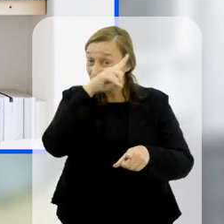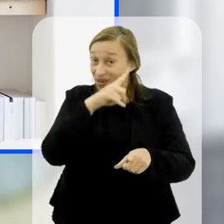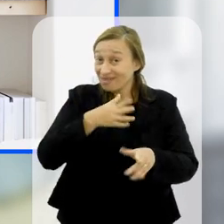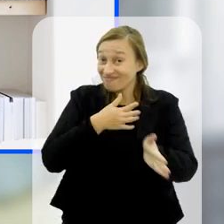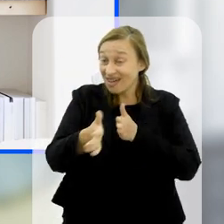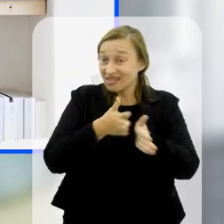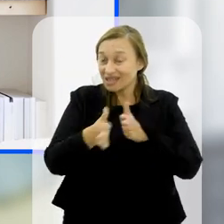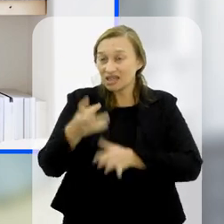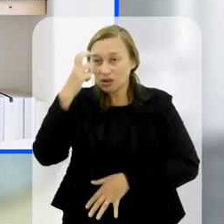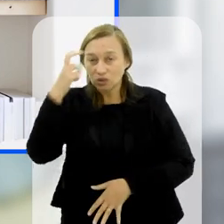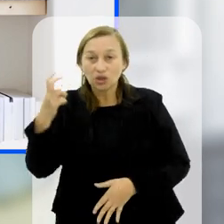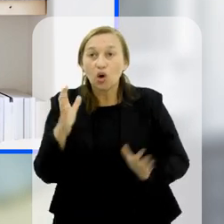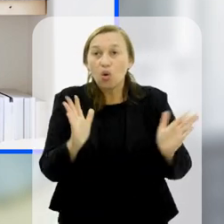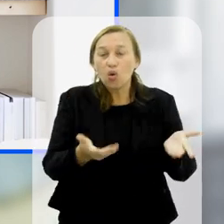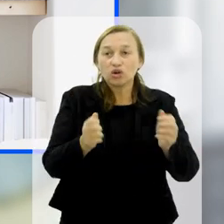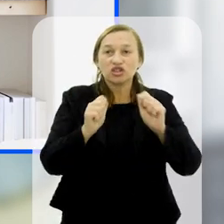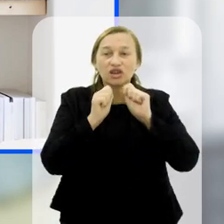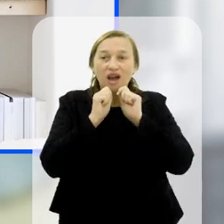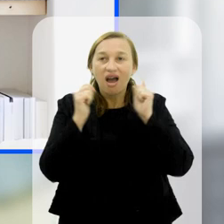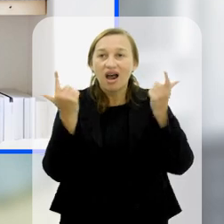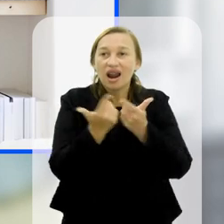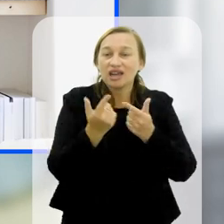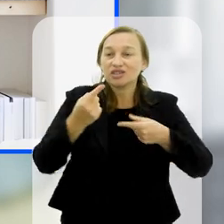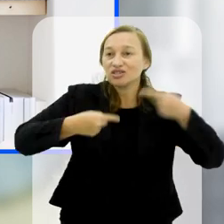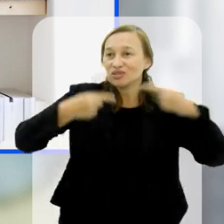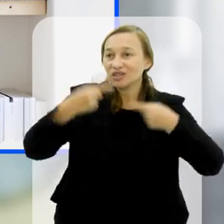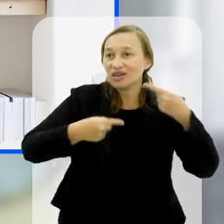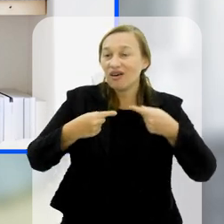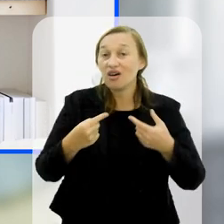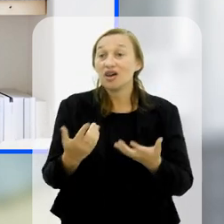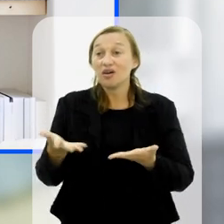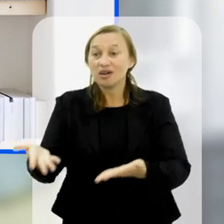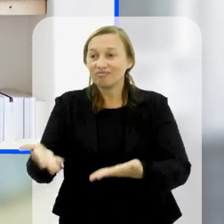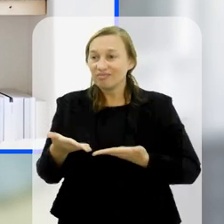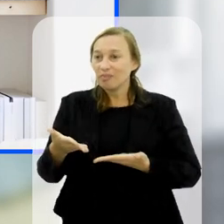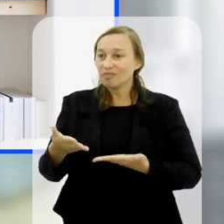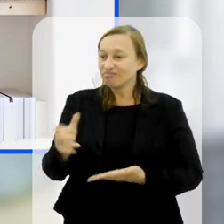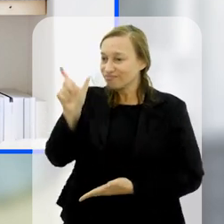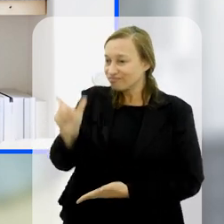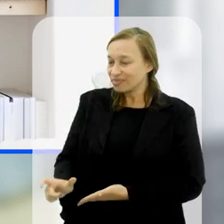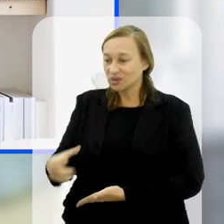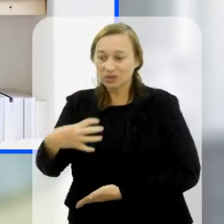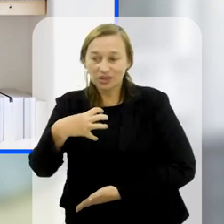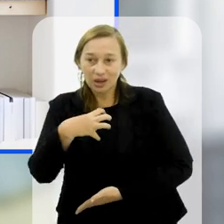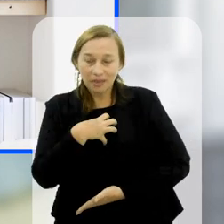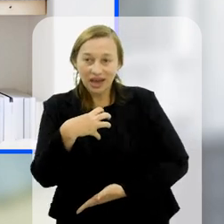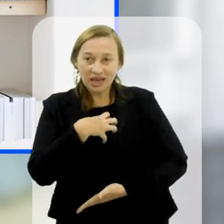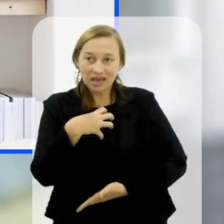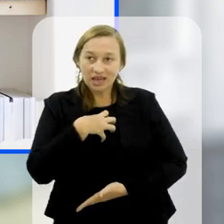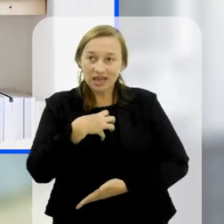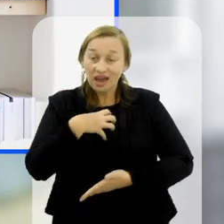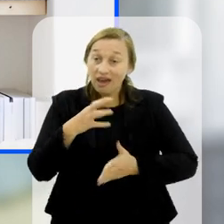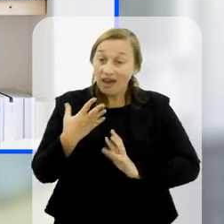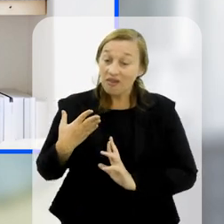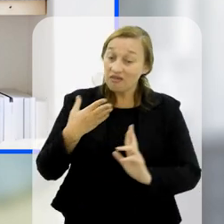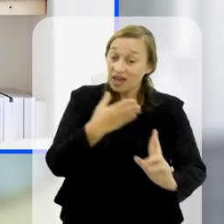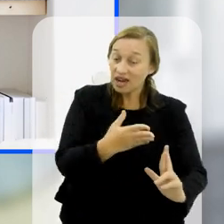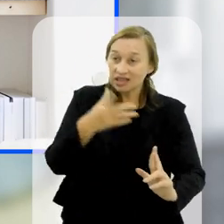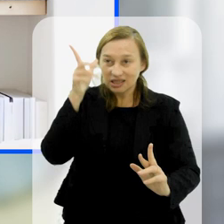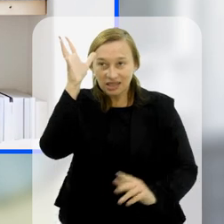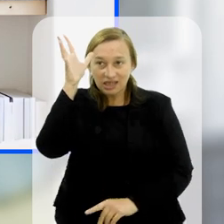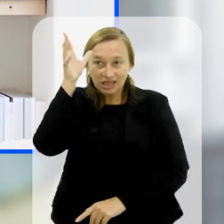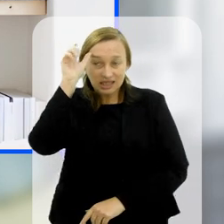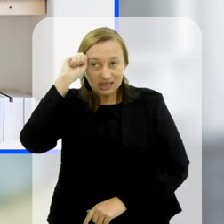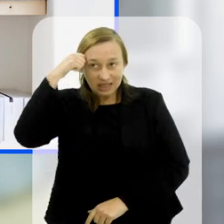cultura. No Alerj Debate de hoje, eu recebo um baiano que utiliza da arte para gerar referências negras e ajudar crianças